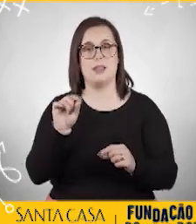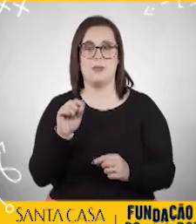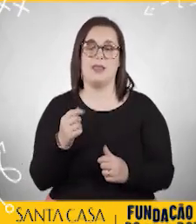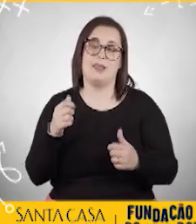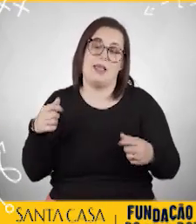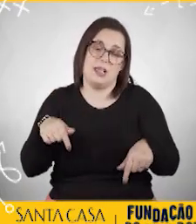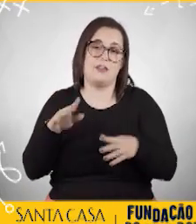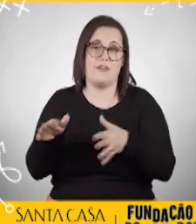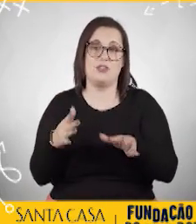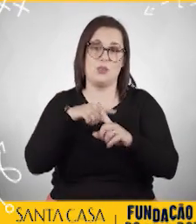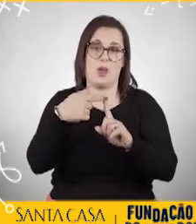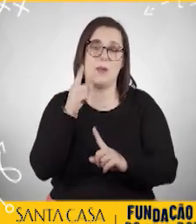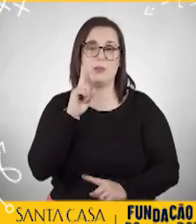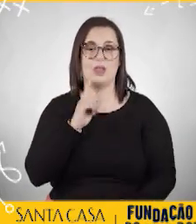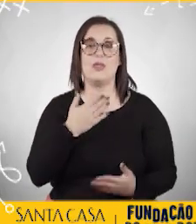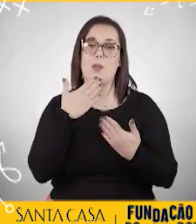nesta altura do ano. Obrigada.